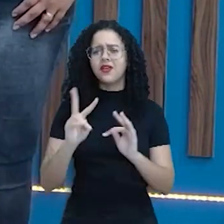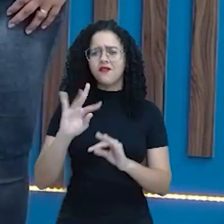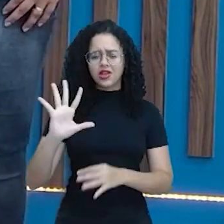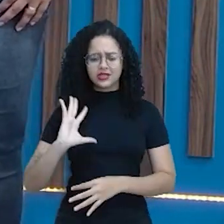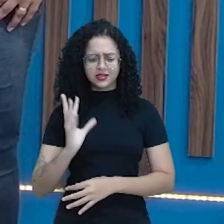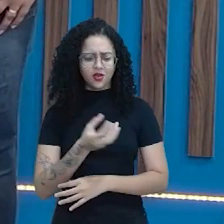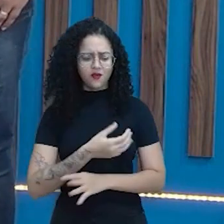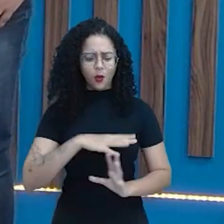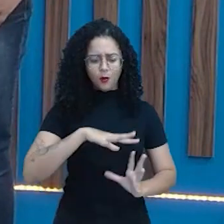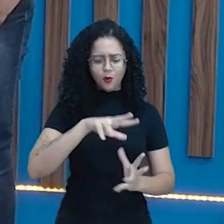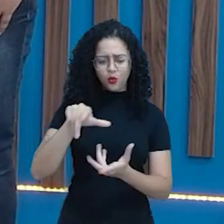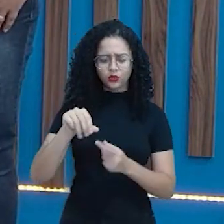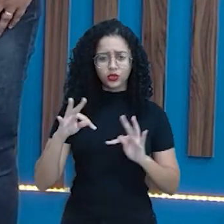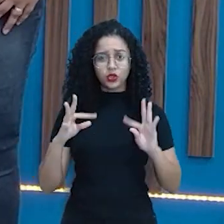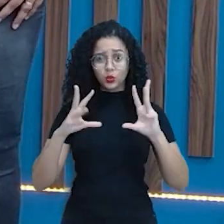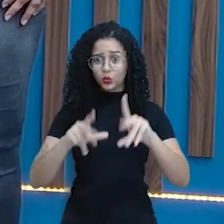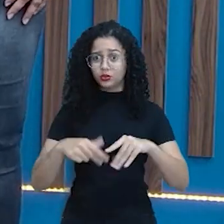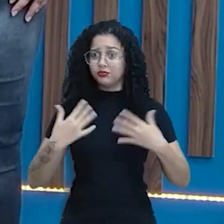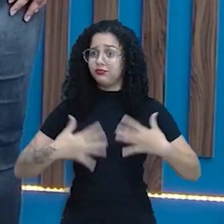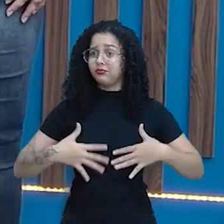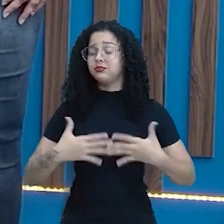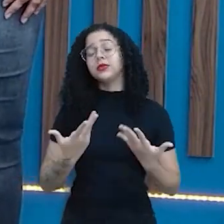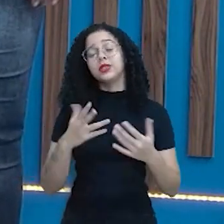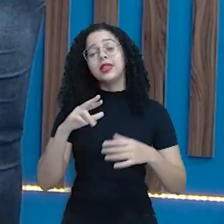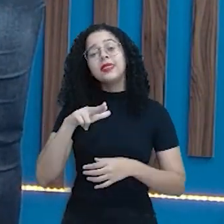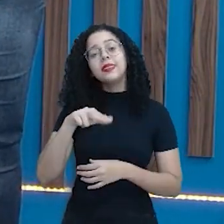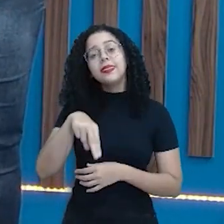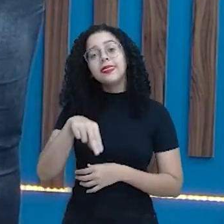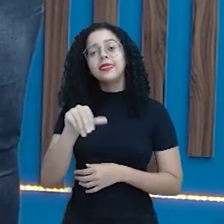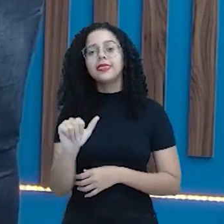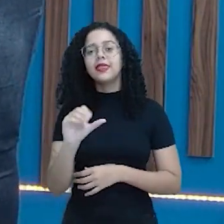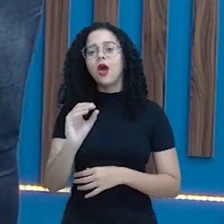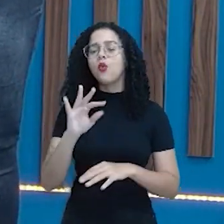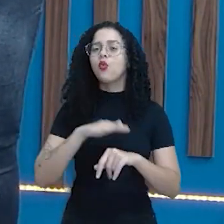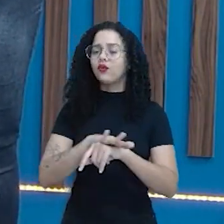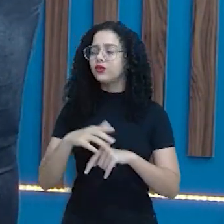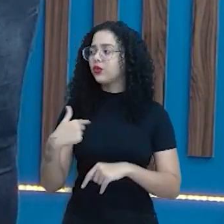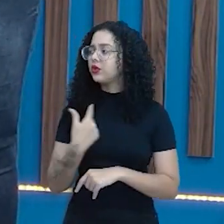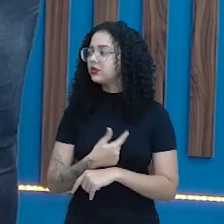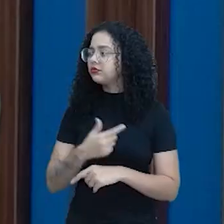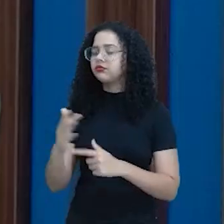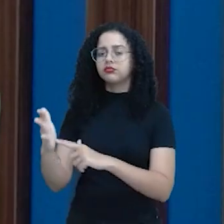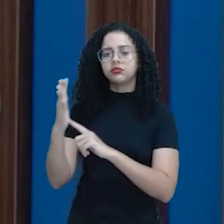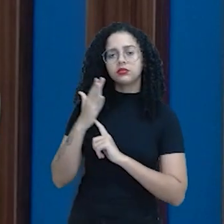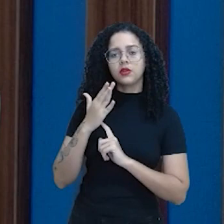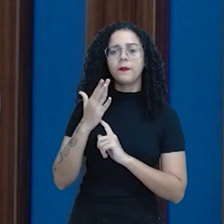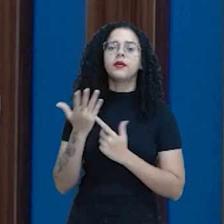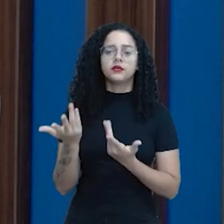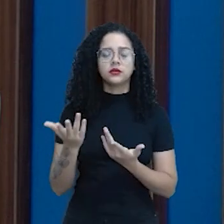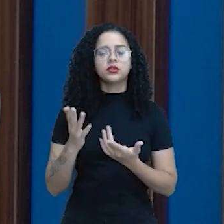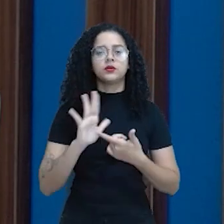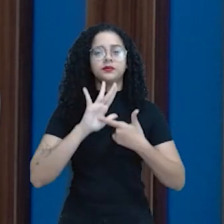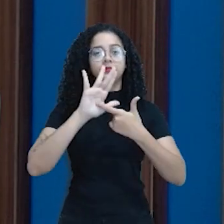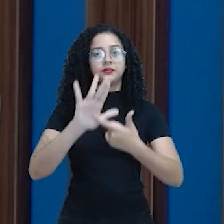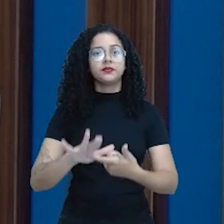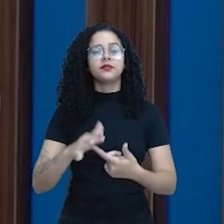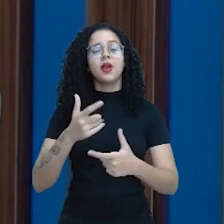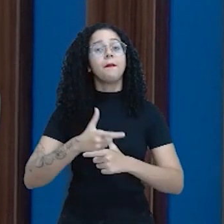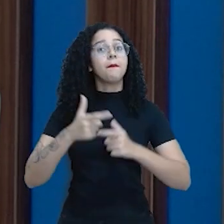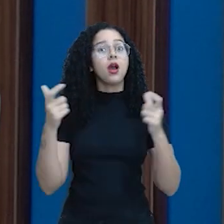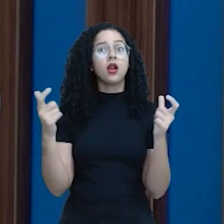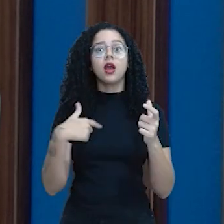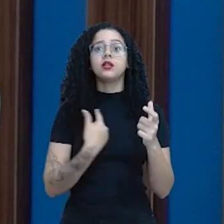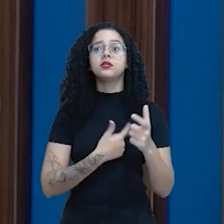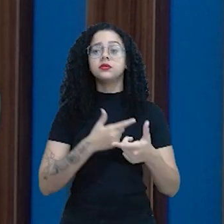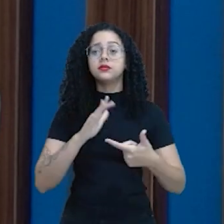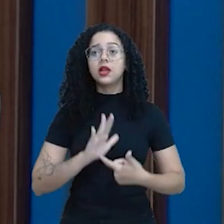o mundo de tudo? Será? O Nau conversou com a gente, não é? O Nau se apresentou. E muitas vezes a gente, para